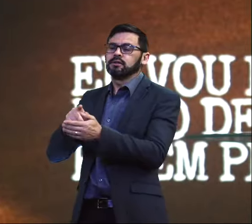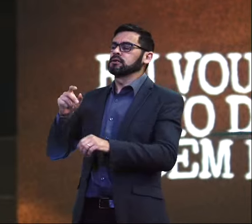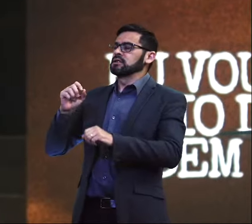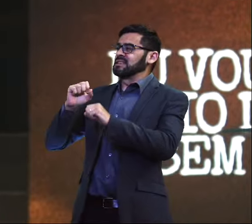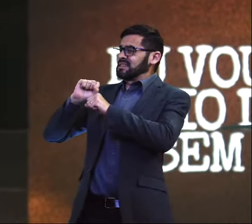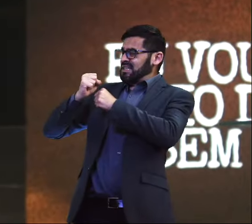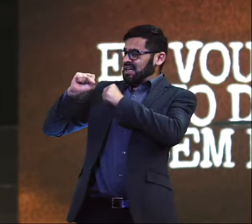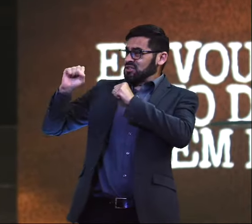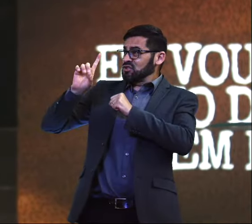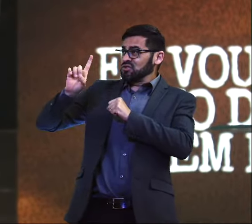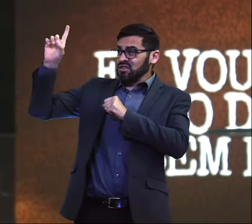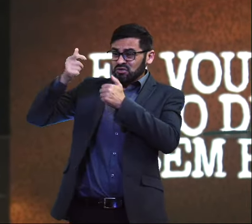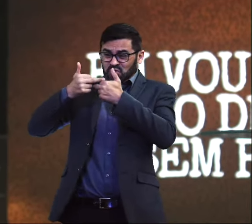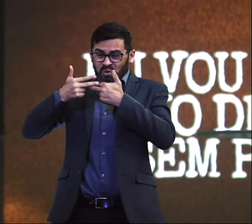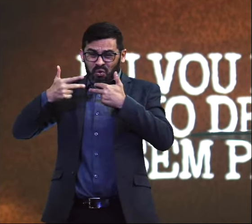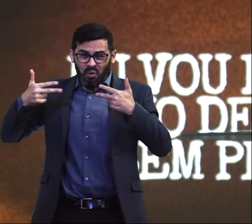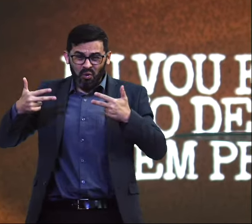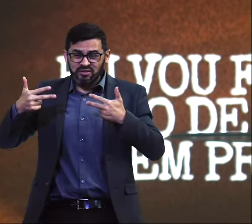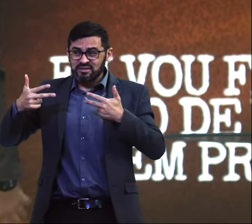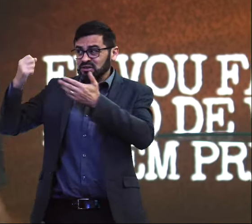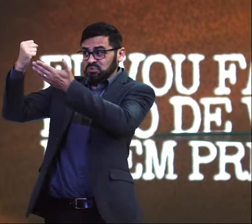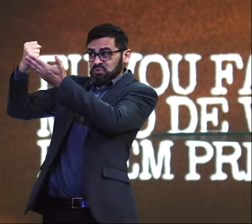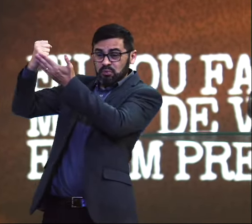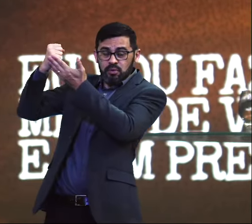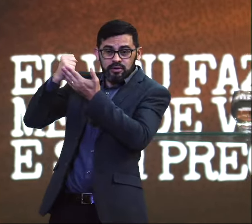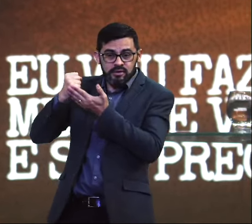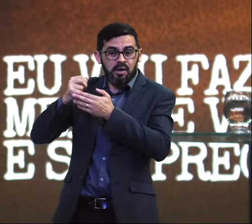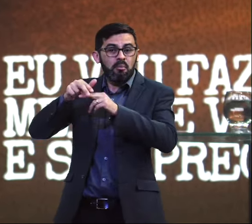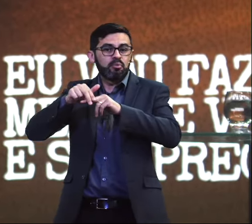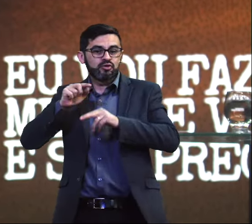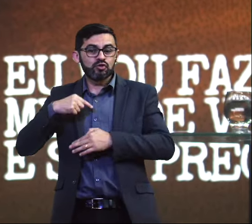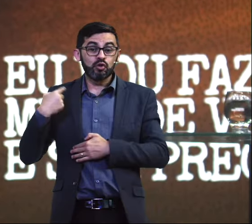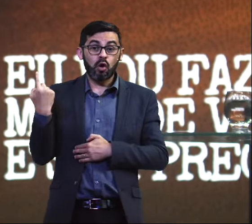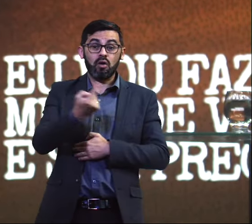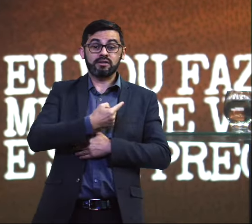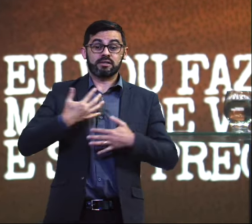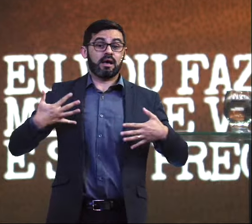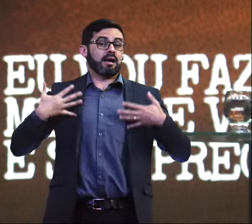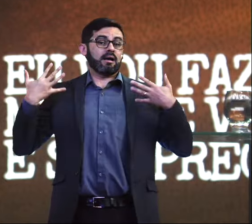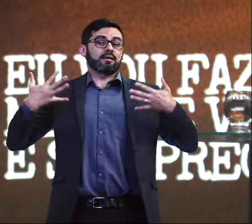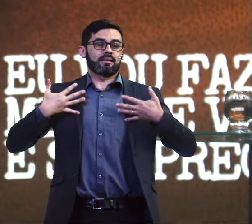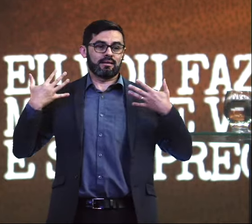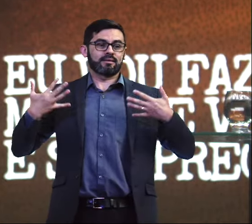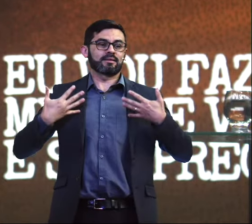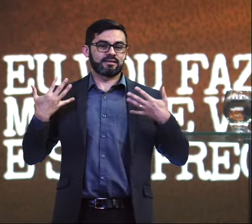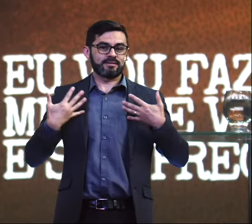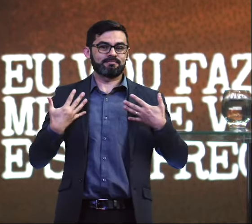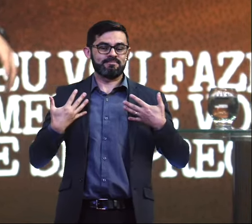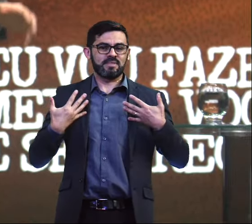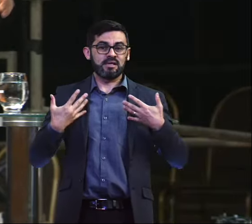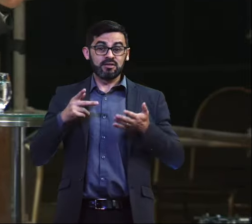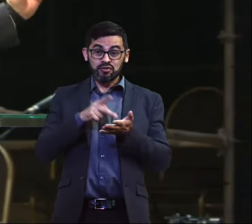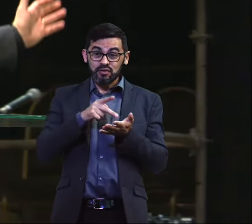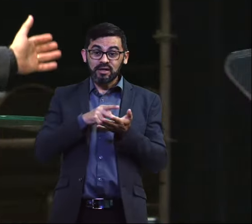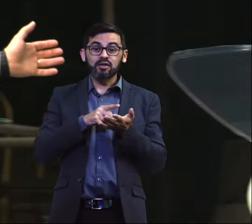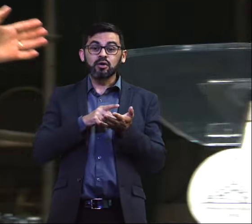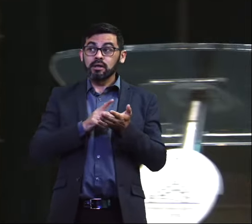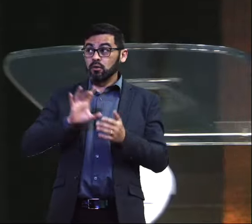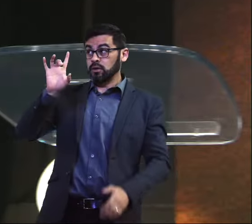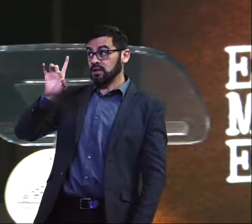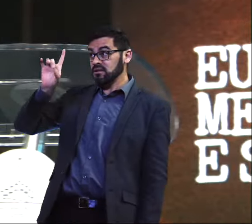grandes coisas tem feito o Senhor por nós, por isso estamos alegres. Ele está dizendo: olha, o que Deus